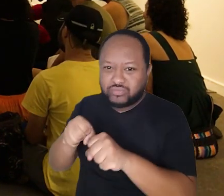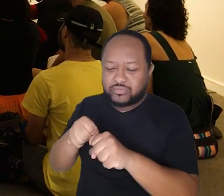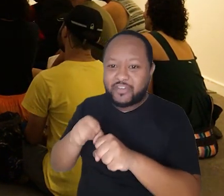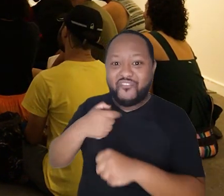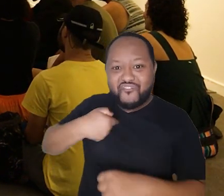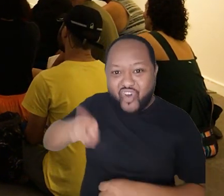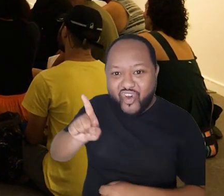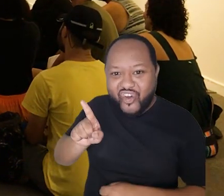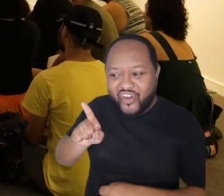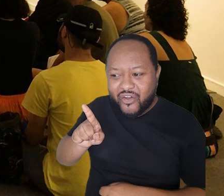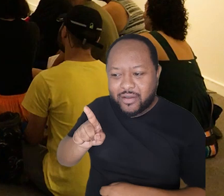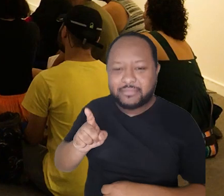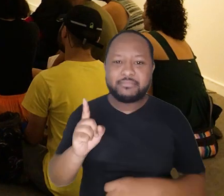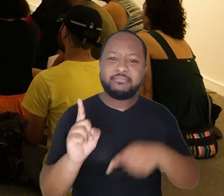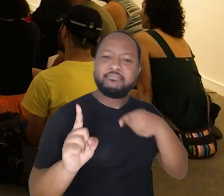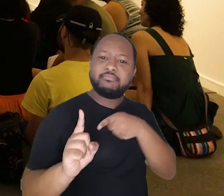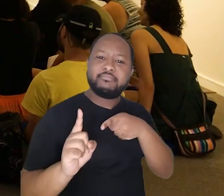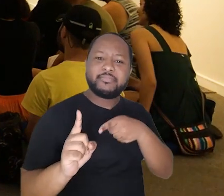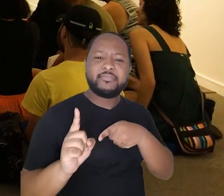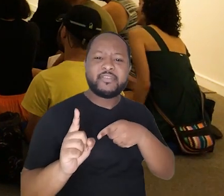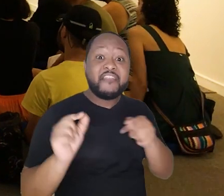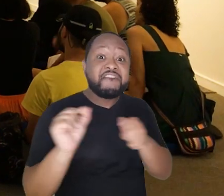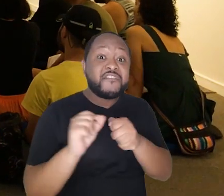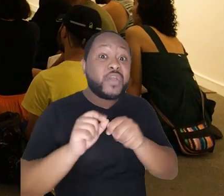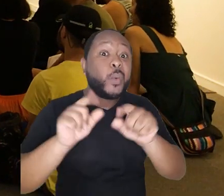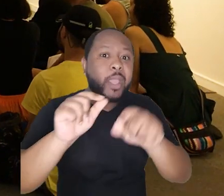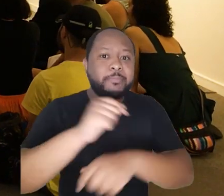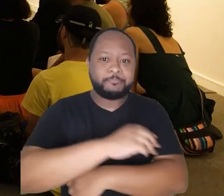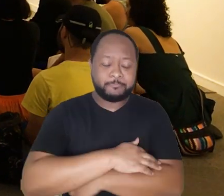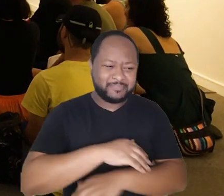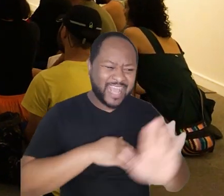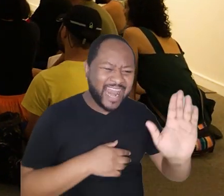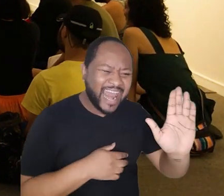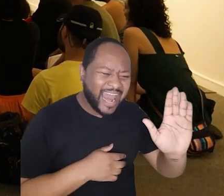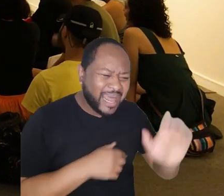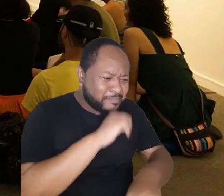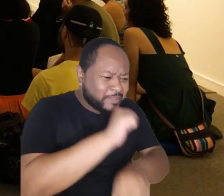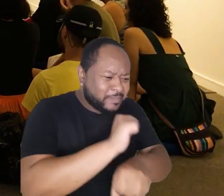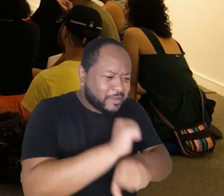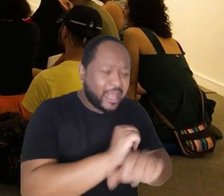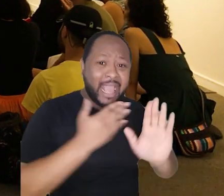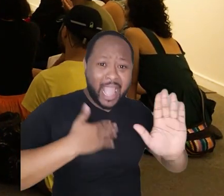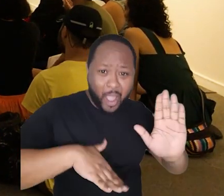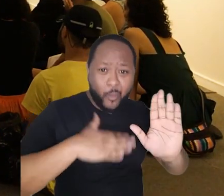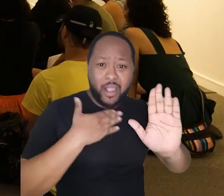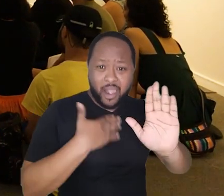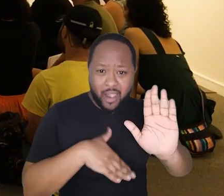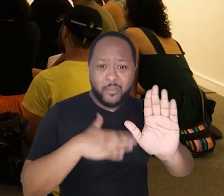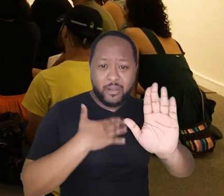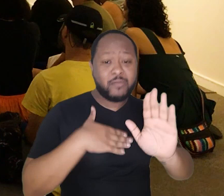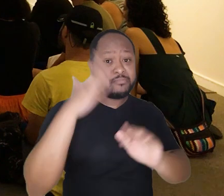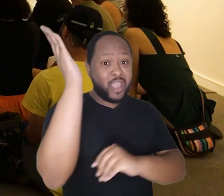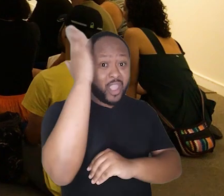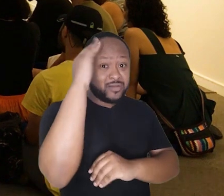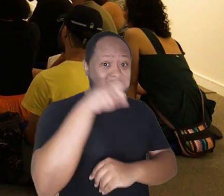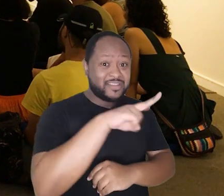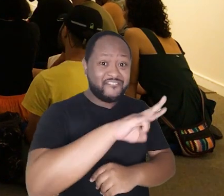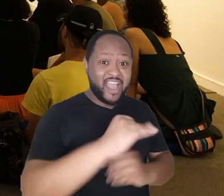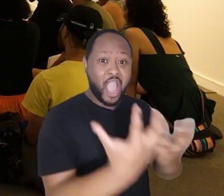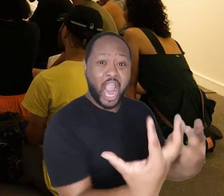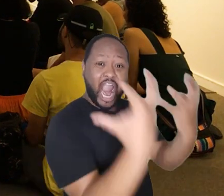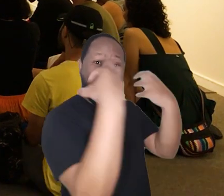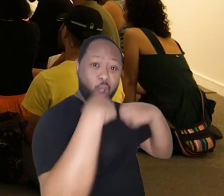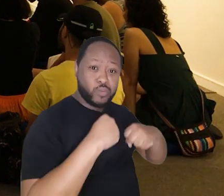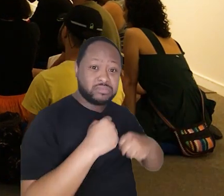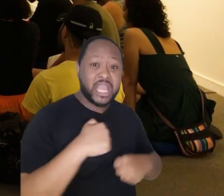só. Sabe o que o Anansi fez? O Anansi falou, tudo bem, calma, onça, calma. Eu sei que você vai me matar, eu sei que eu nem